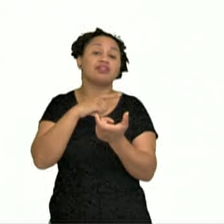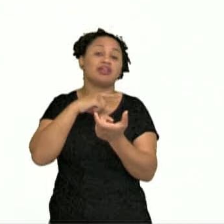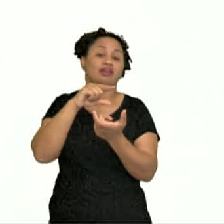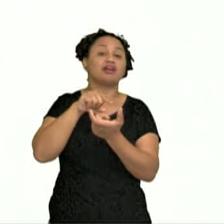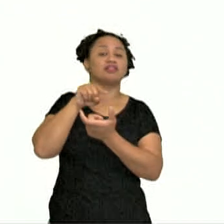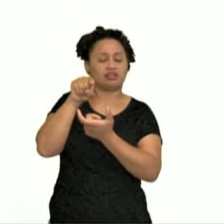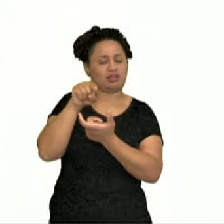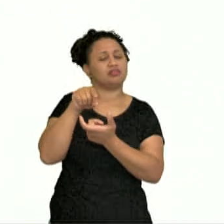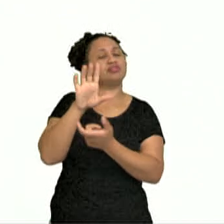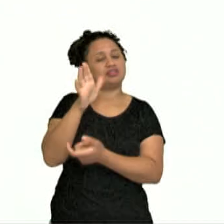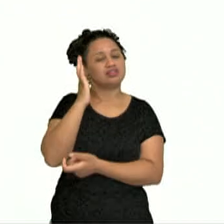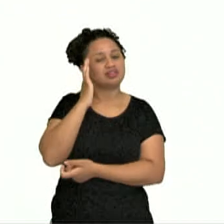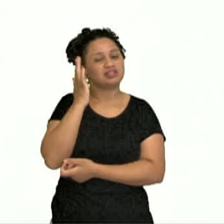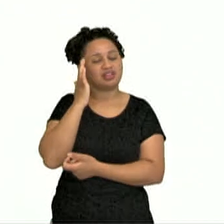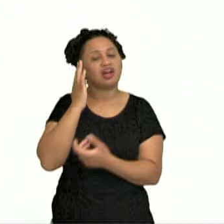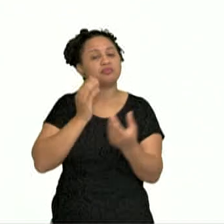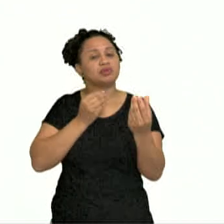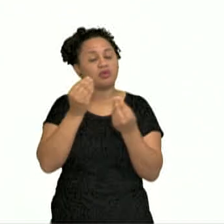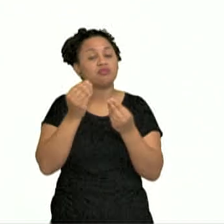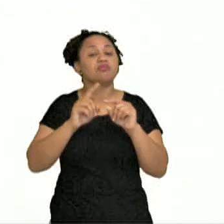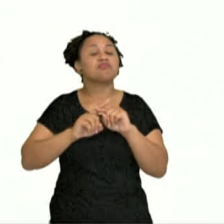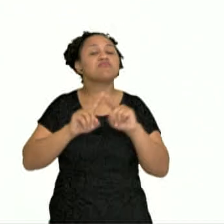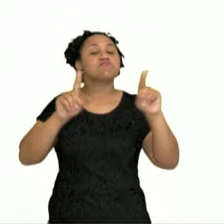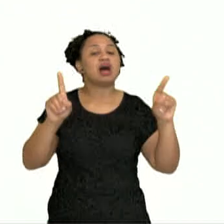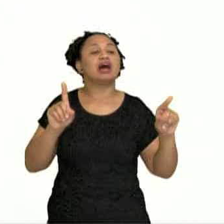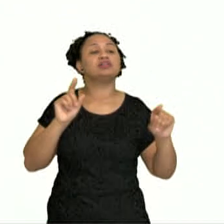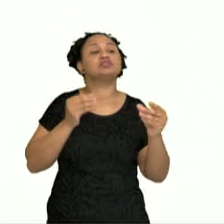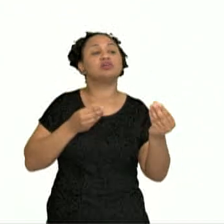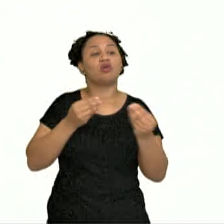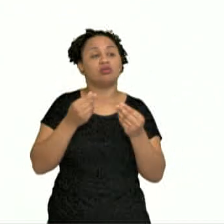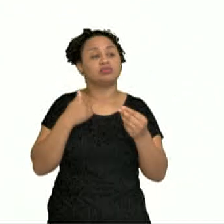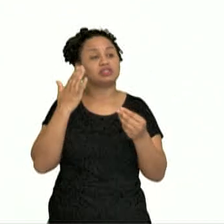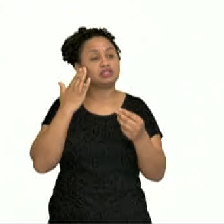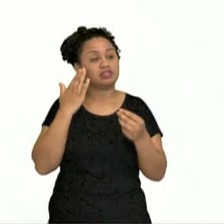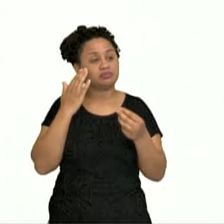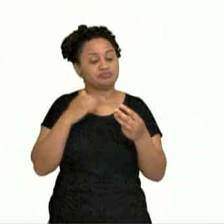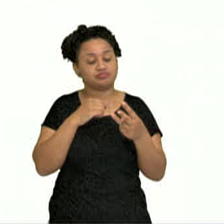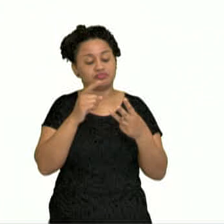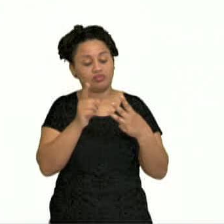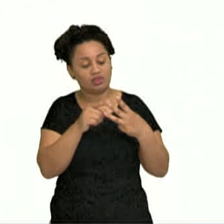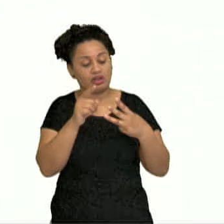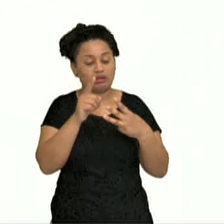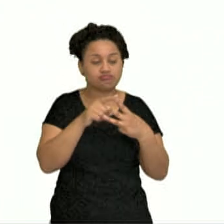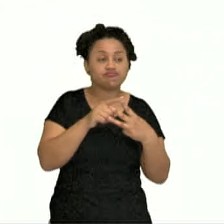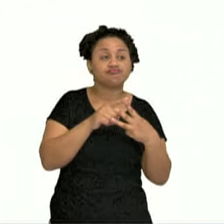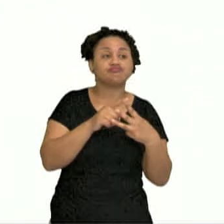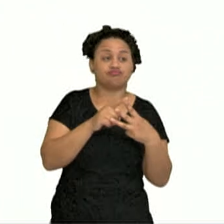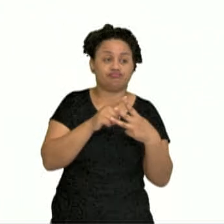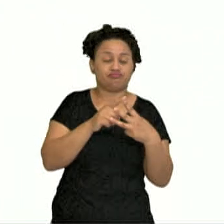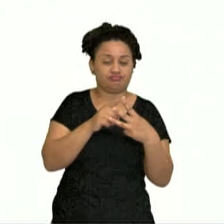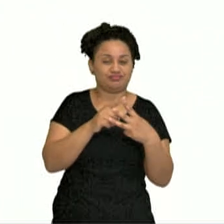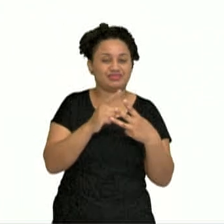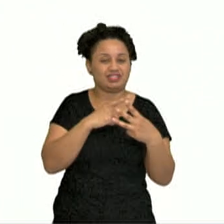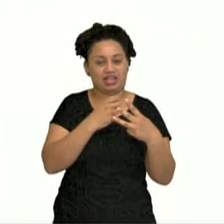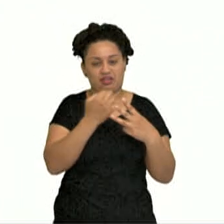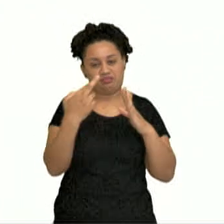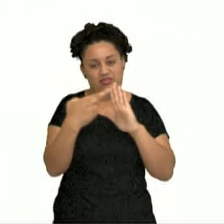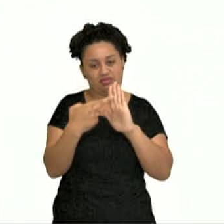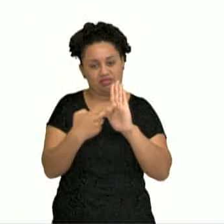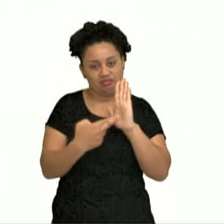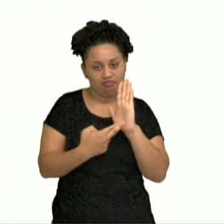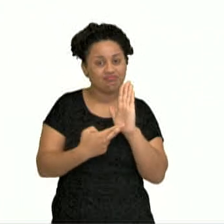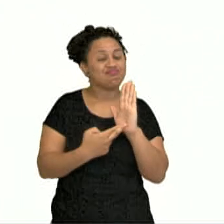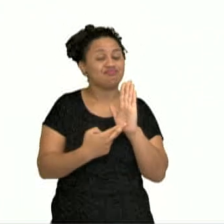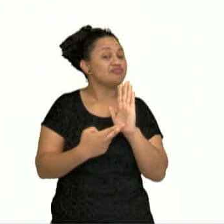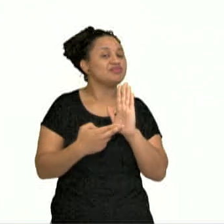já percebeu isso? Porém, assim, oxítonas, paroxítonas, tem certas regrinhas, né? Então,